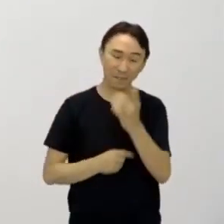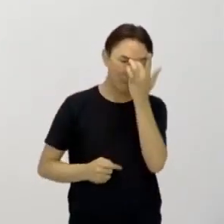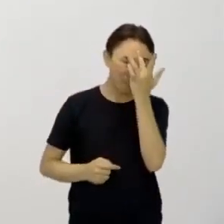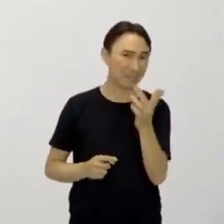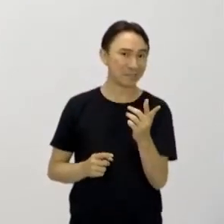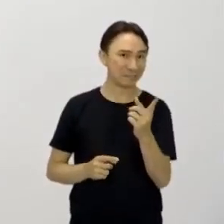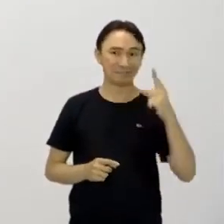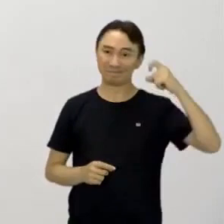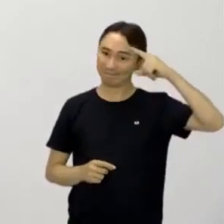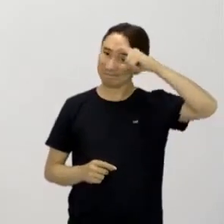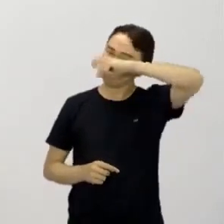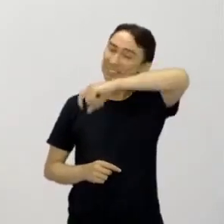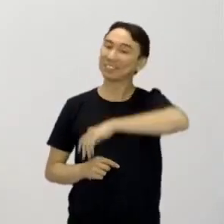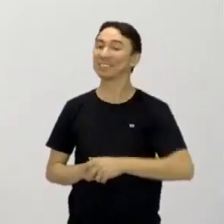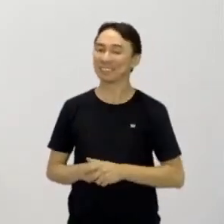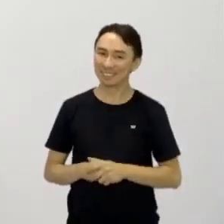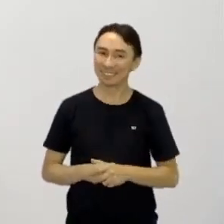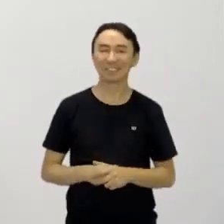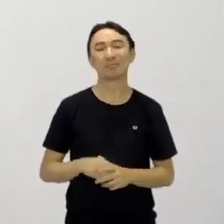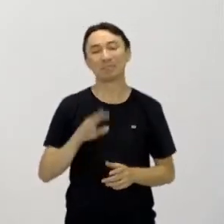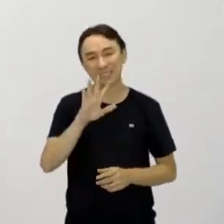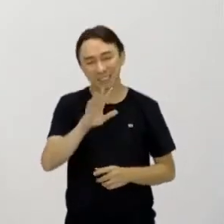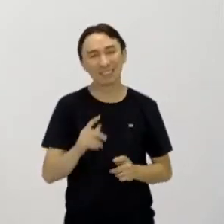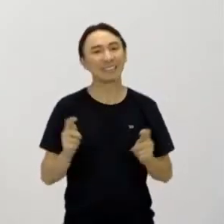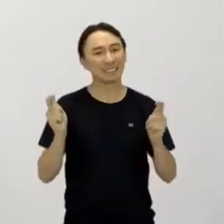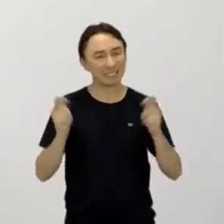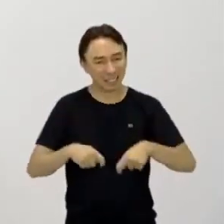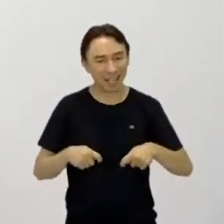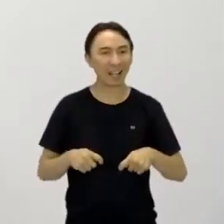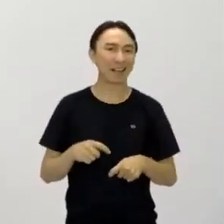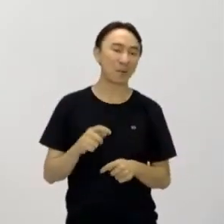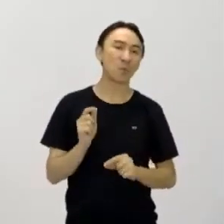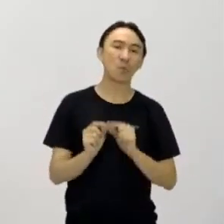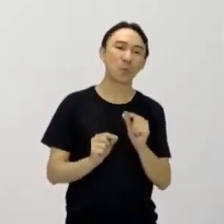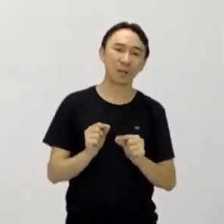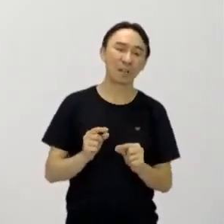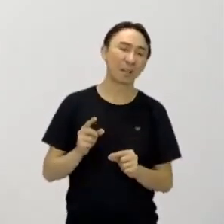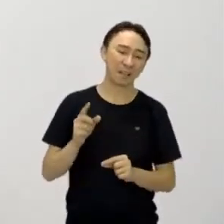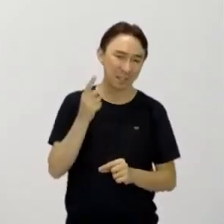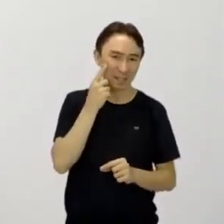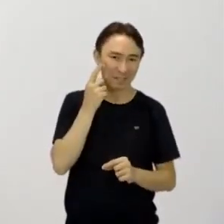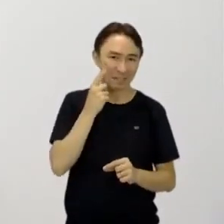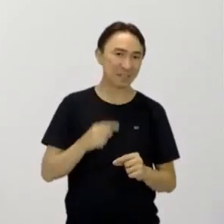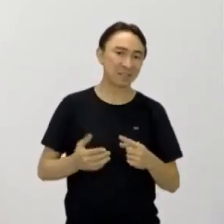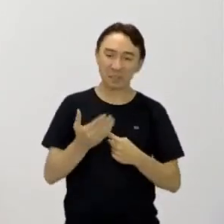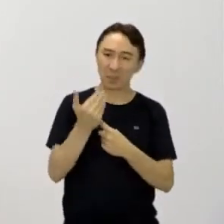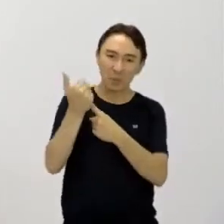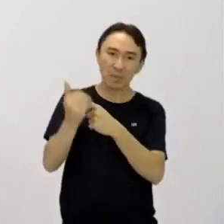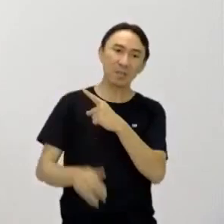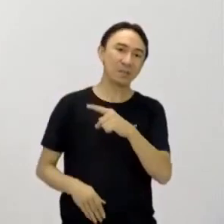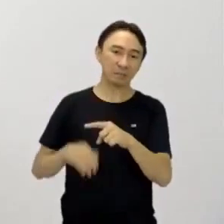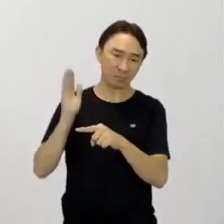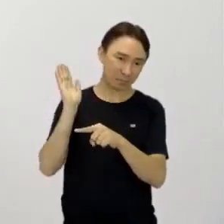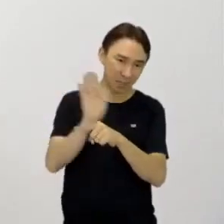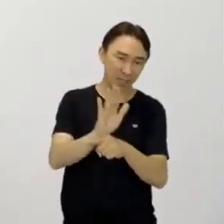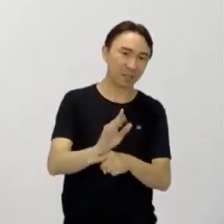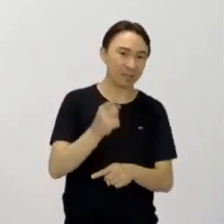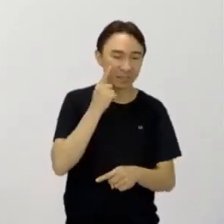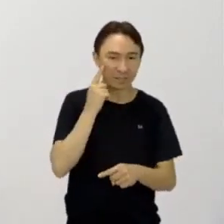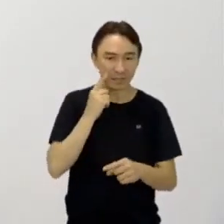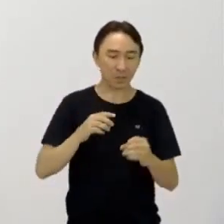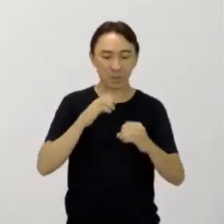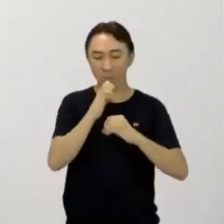consegue usar aí tecnologia fazendo o elétron fluir através de circuitos e chegar a imagem até você sem problema, modelando